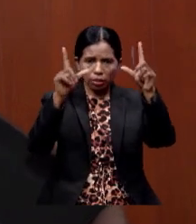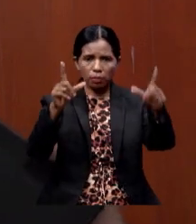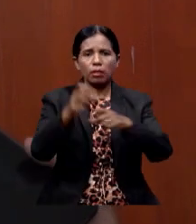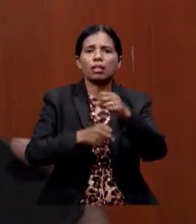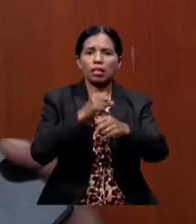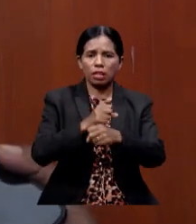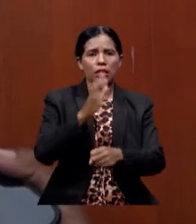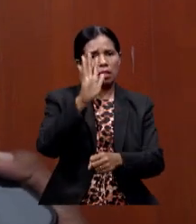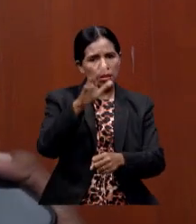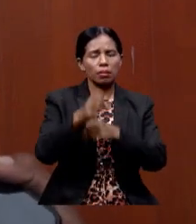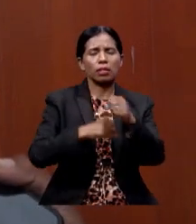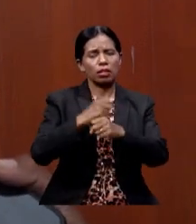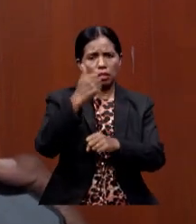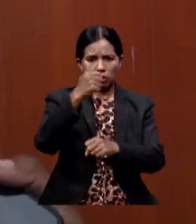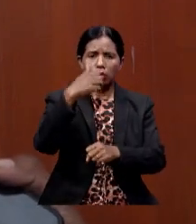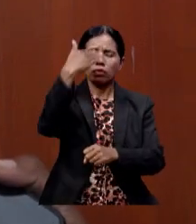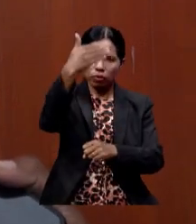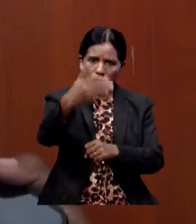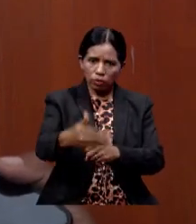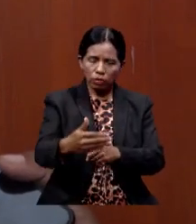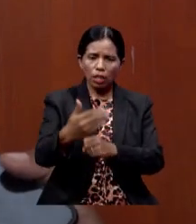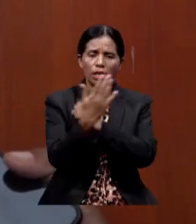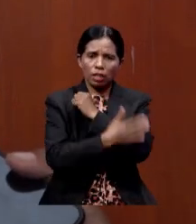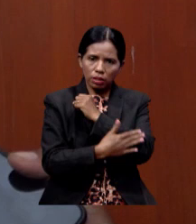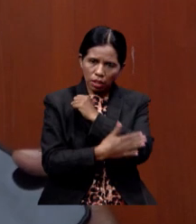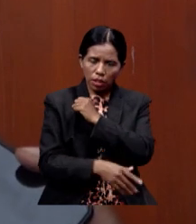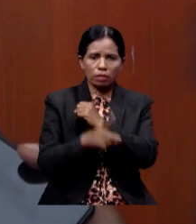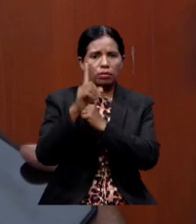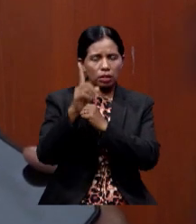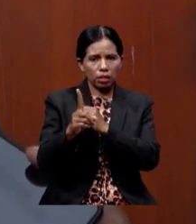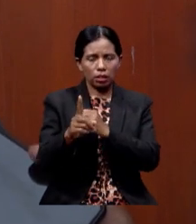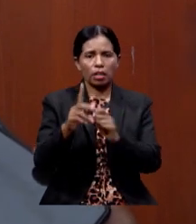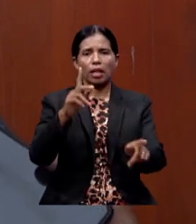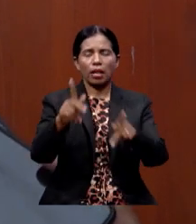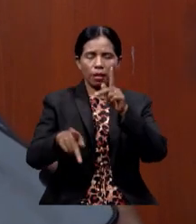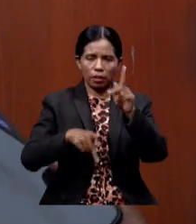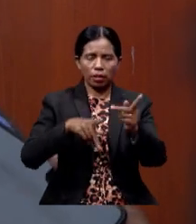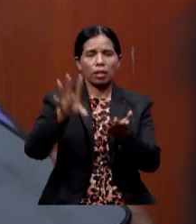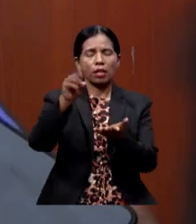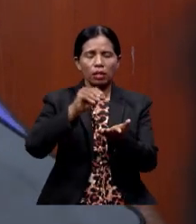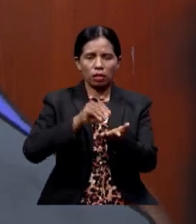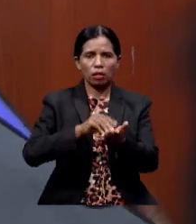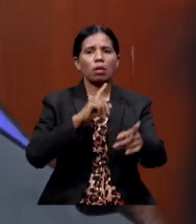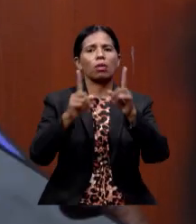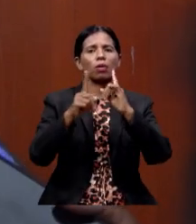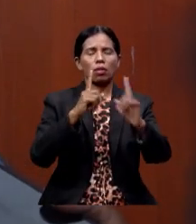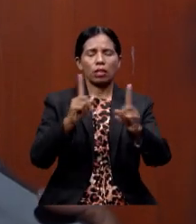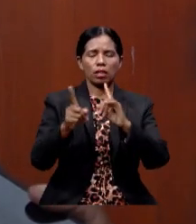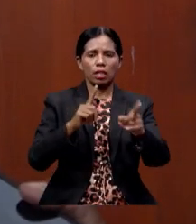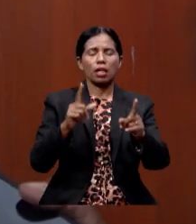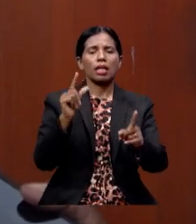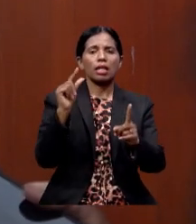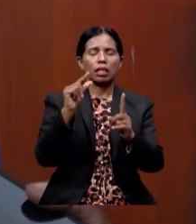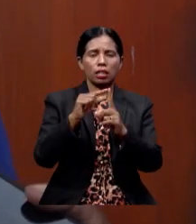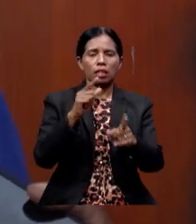maine. País ira ki Asia, e ma nebe poliglota barakliu, kulia linguas barakliu, ya